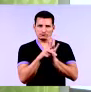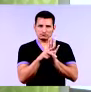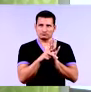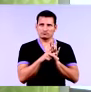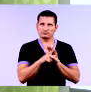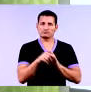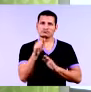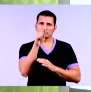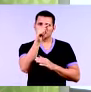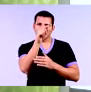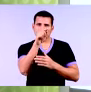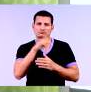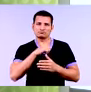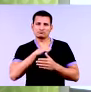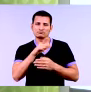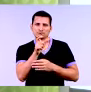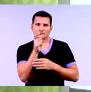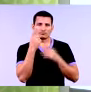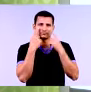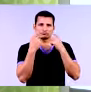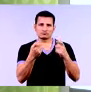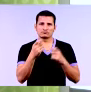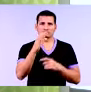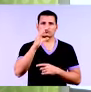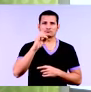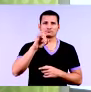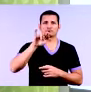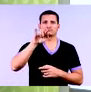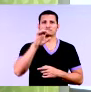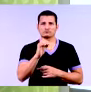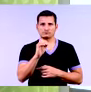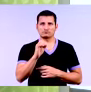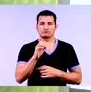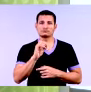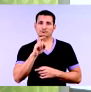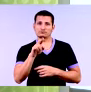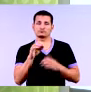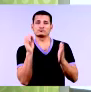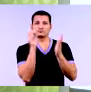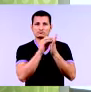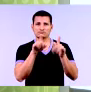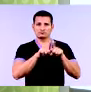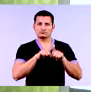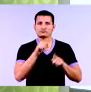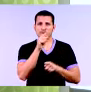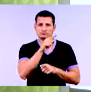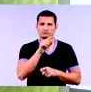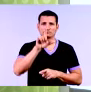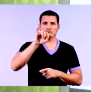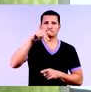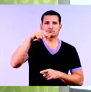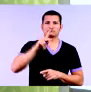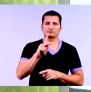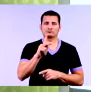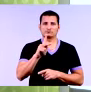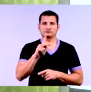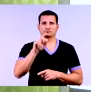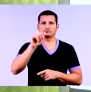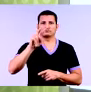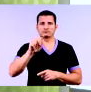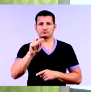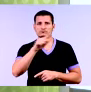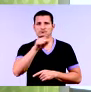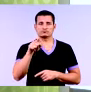deixa um código bem interessante. Sublime Text. Eu também vou colocar esse link para que vocês saibam como fazer o download